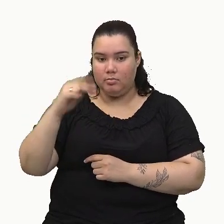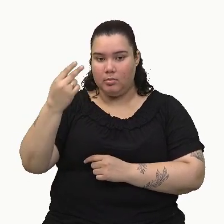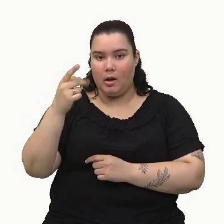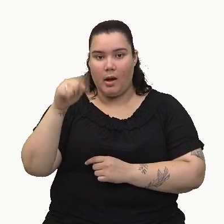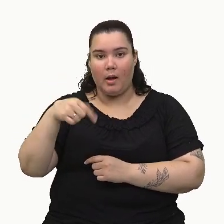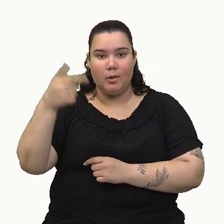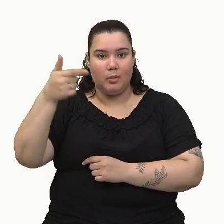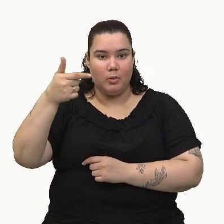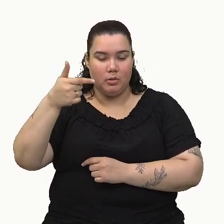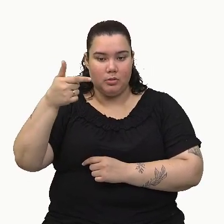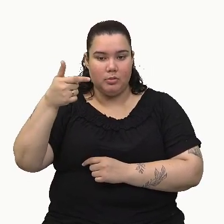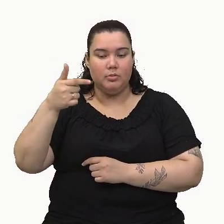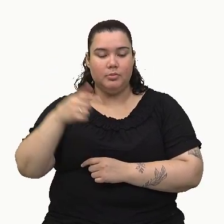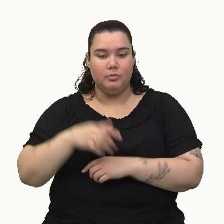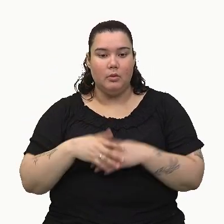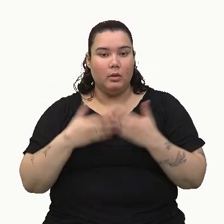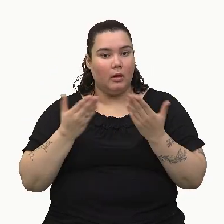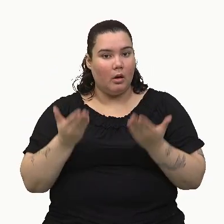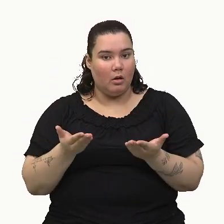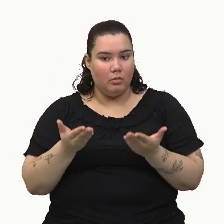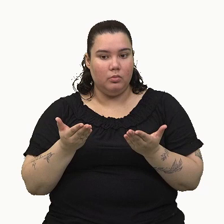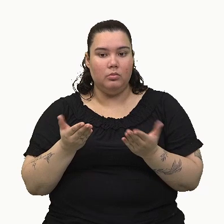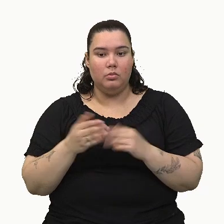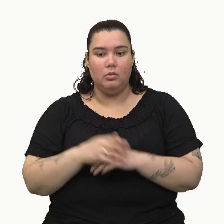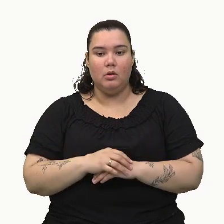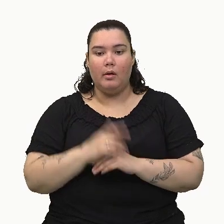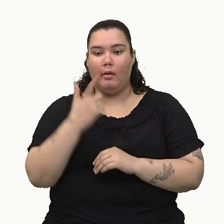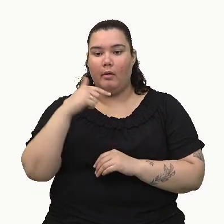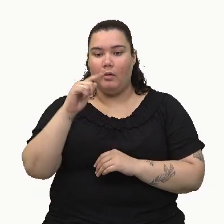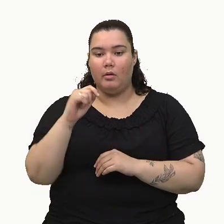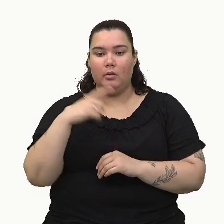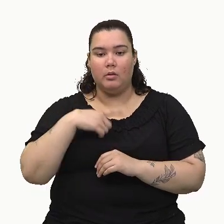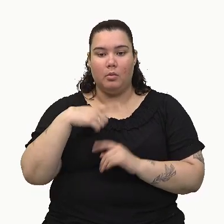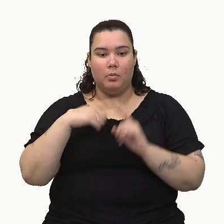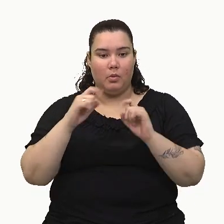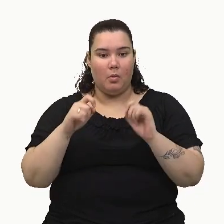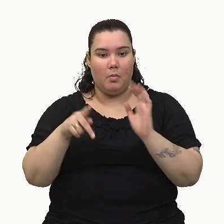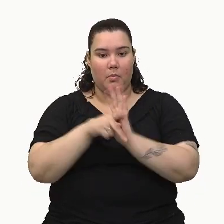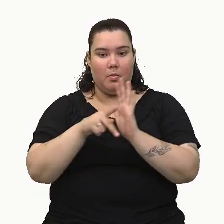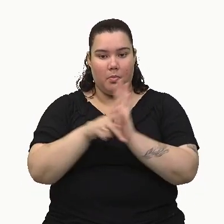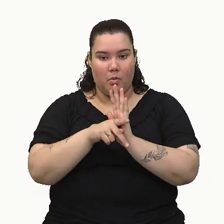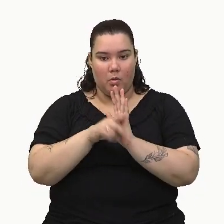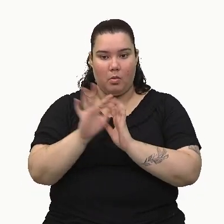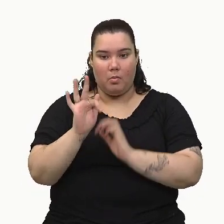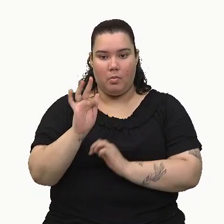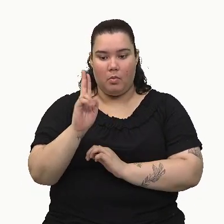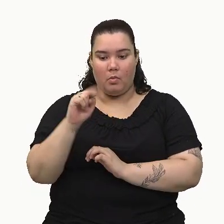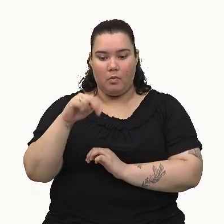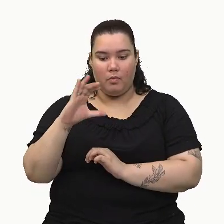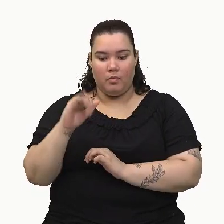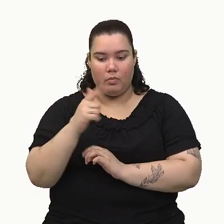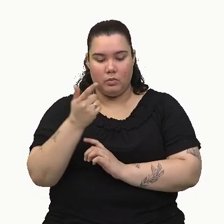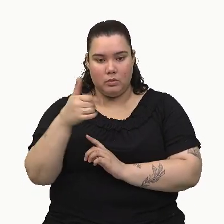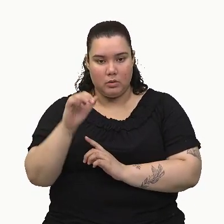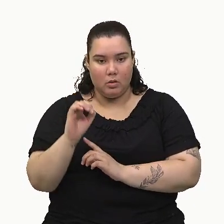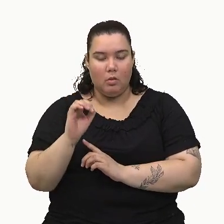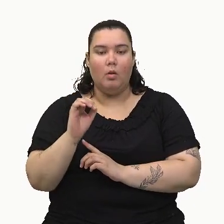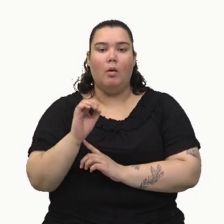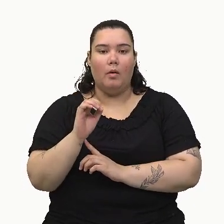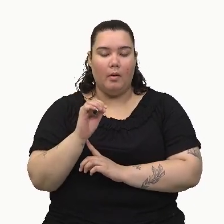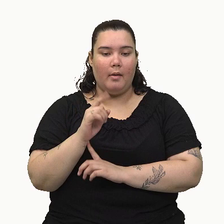2, tá? Então, quem vai determinar o grau da função sempre é o